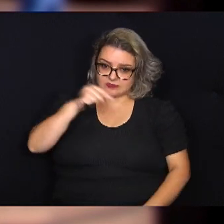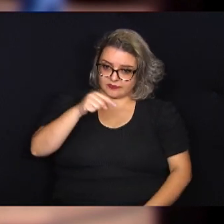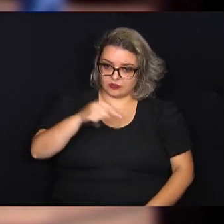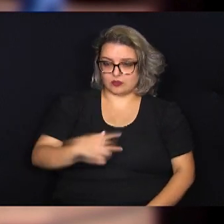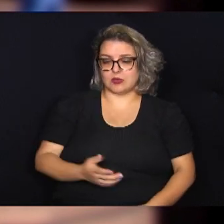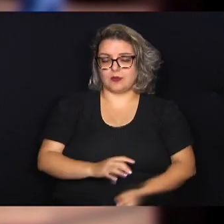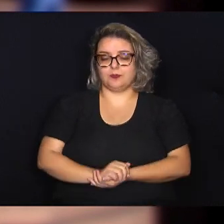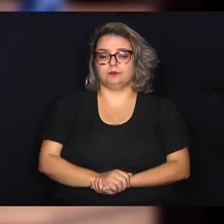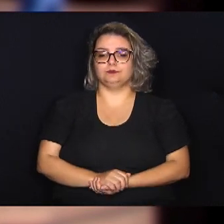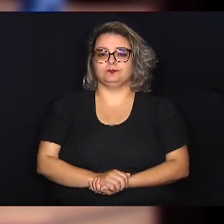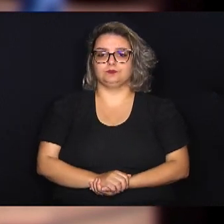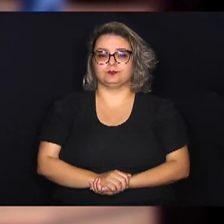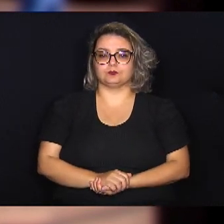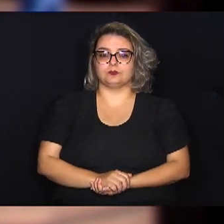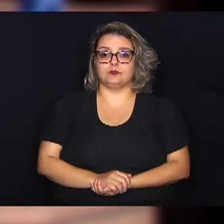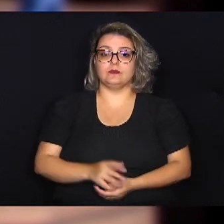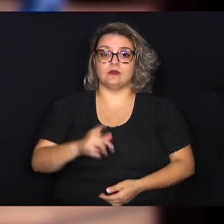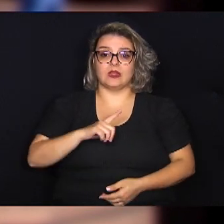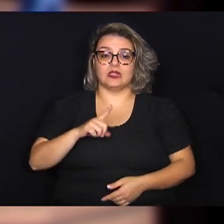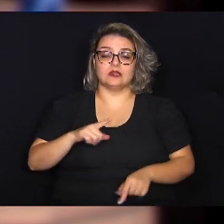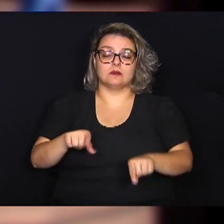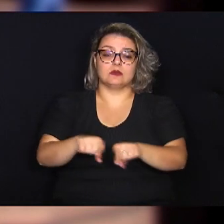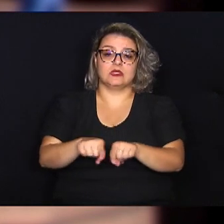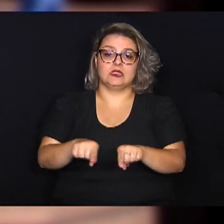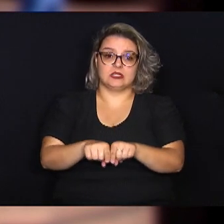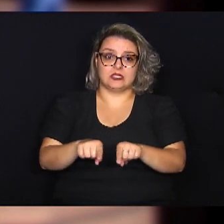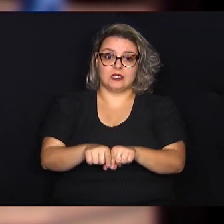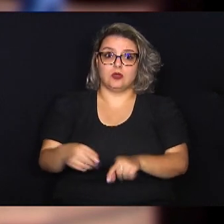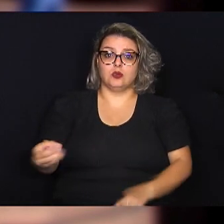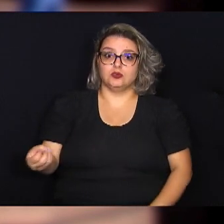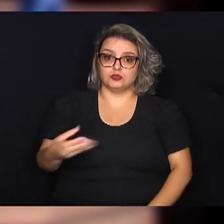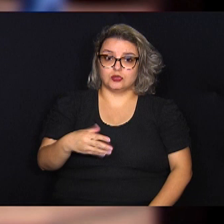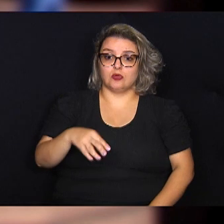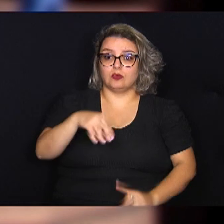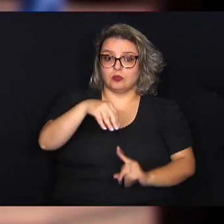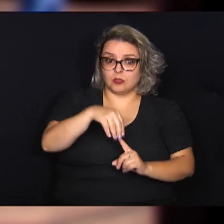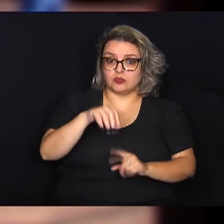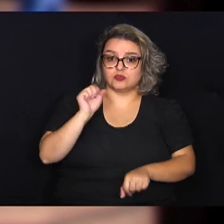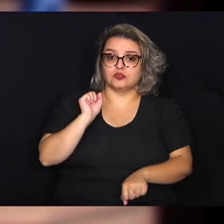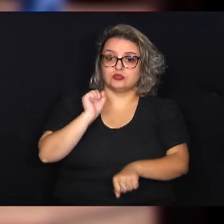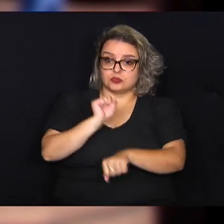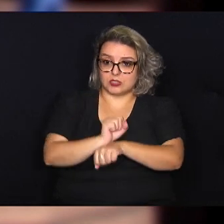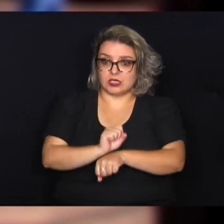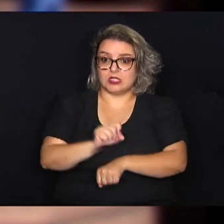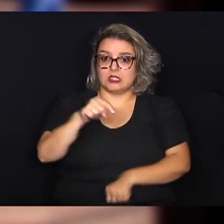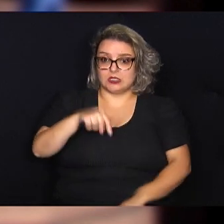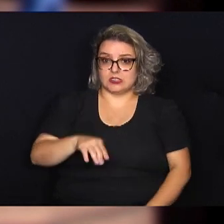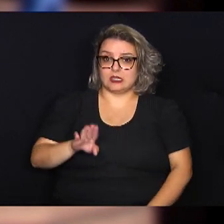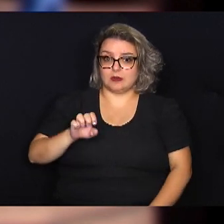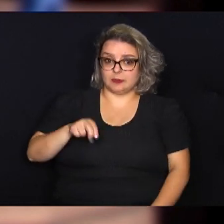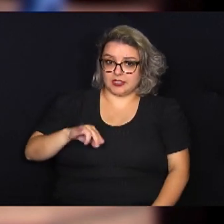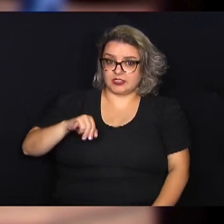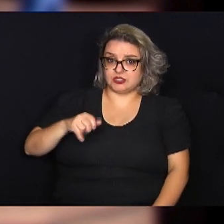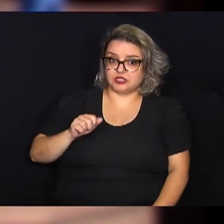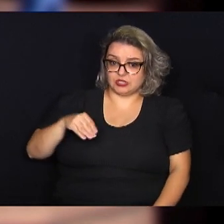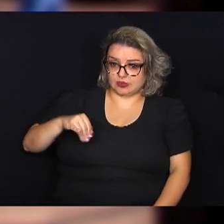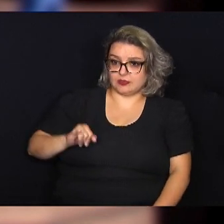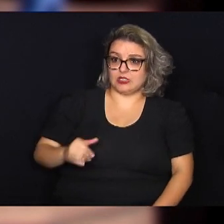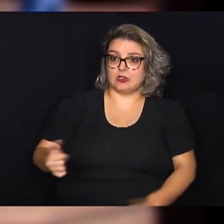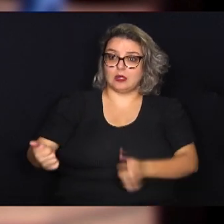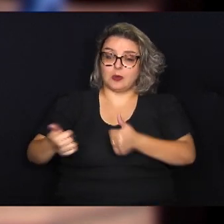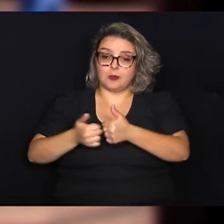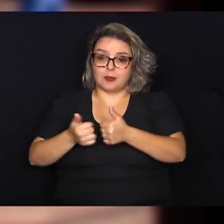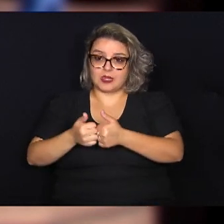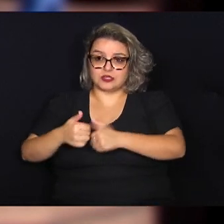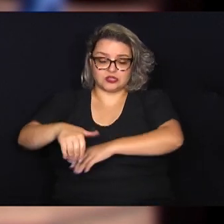371. E haverá ainda um novo ponto também de parada, ali mesmo na Benjamin Constant, pertinho, na